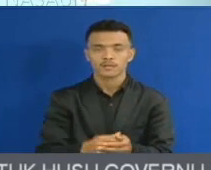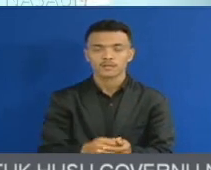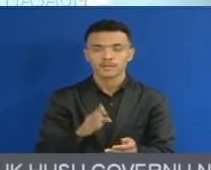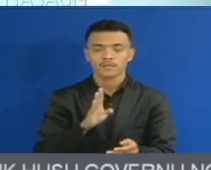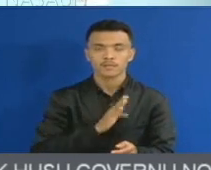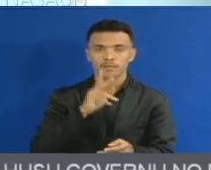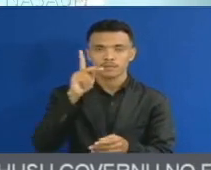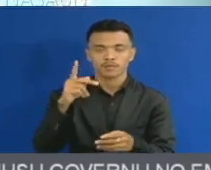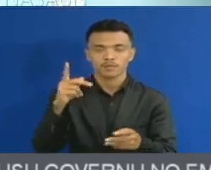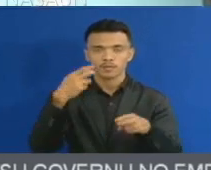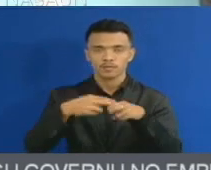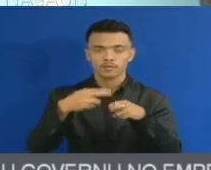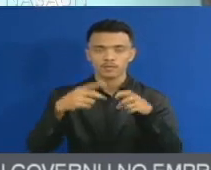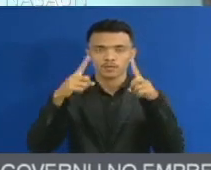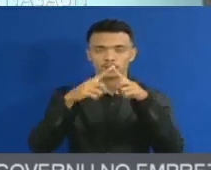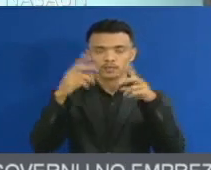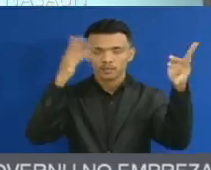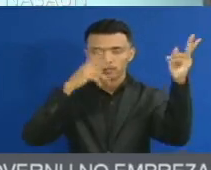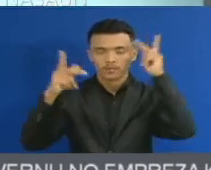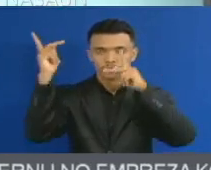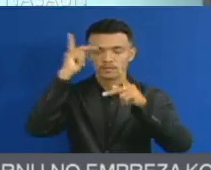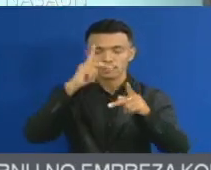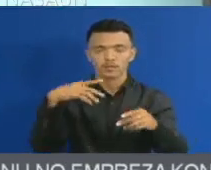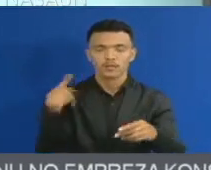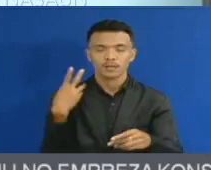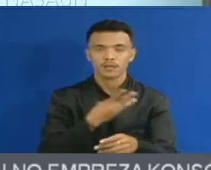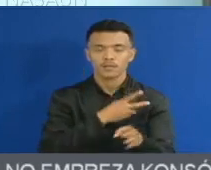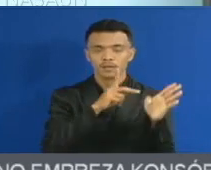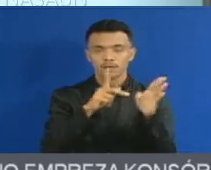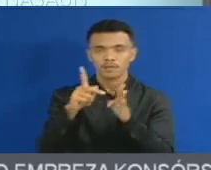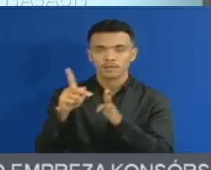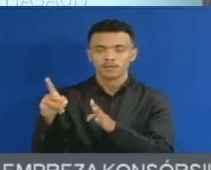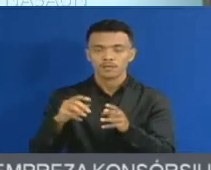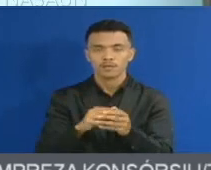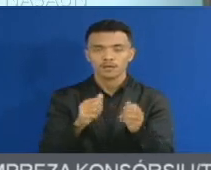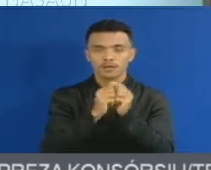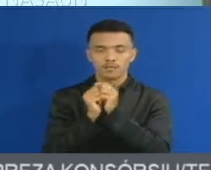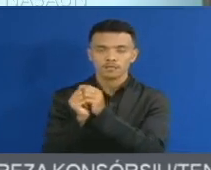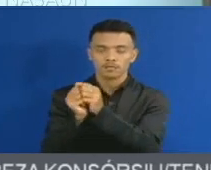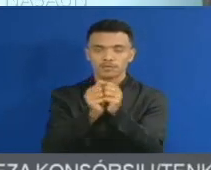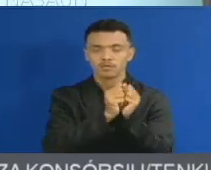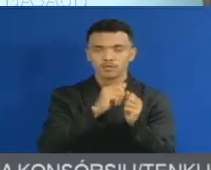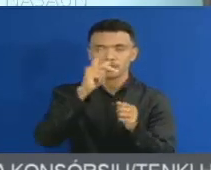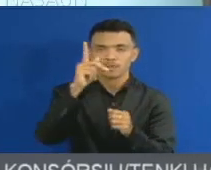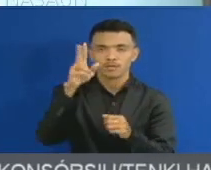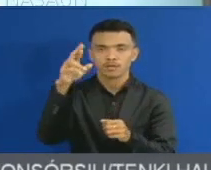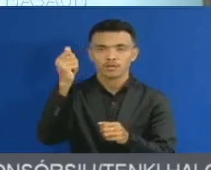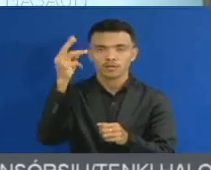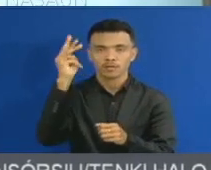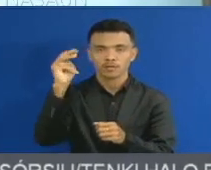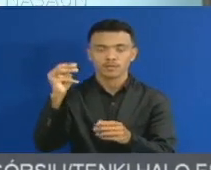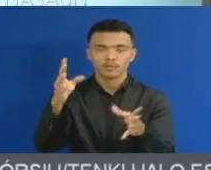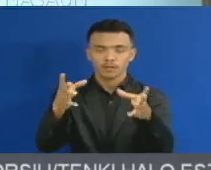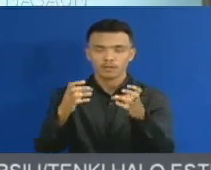sayang sa risk ba kumpritus. Tamane makami ni plano kumpanu munisipu hamutu okram. Plano kakarak atu halo